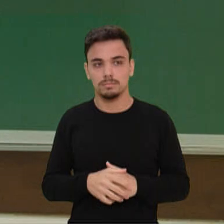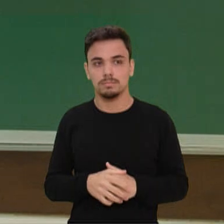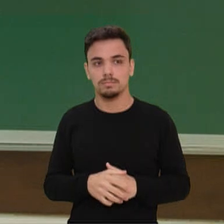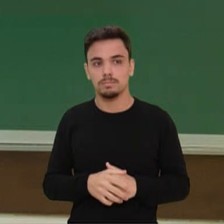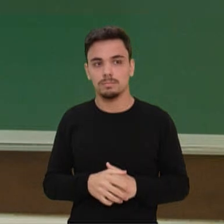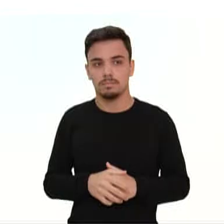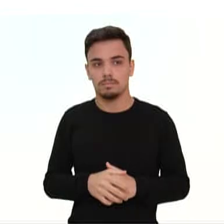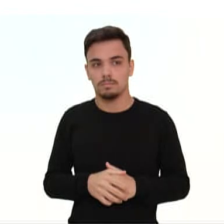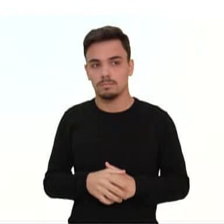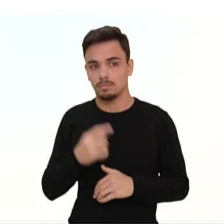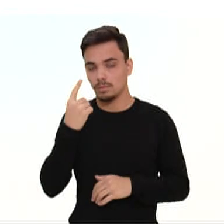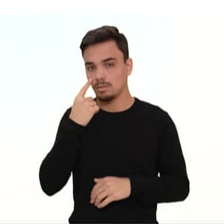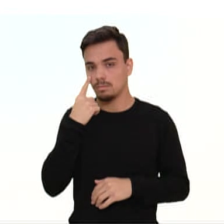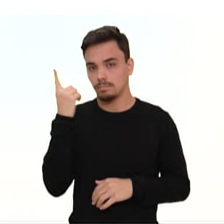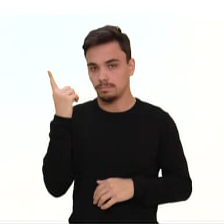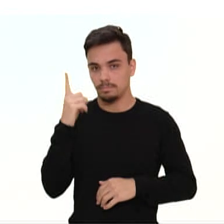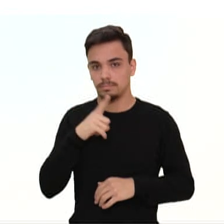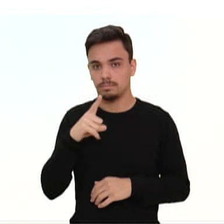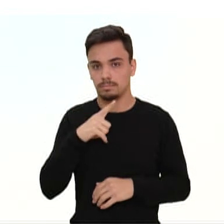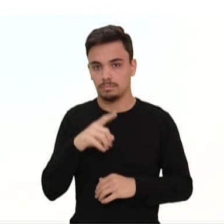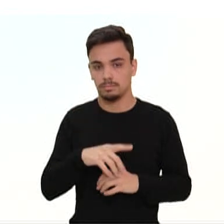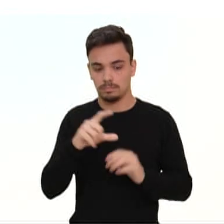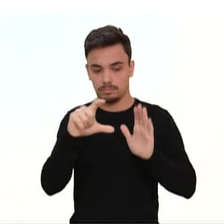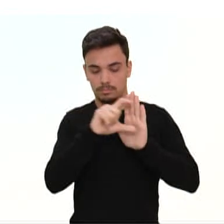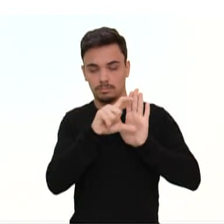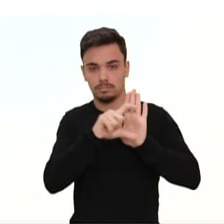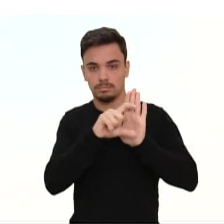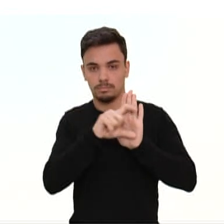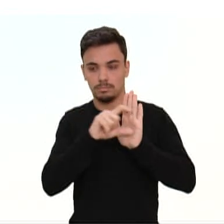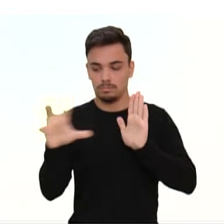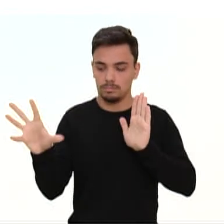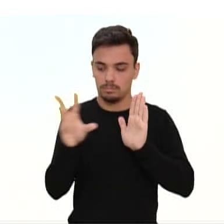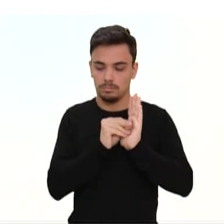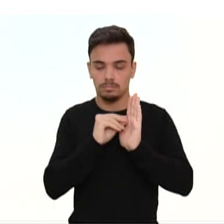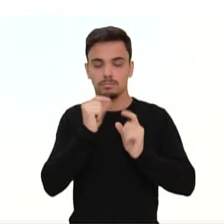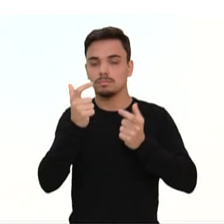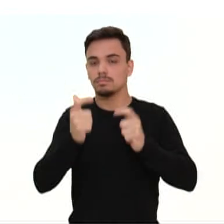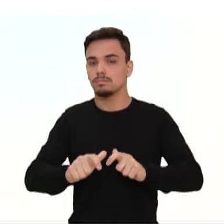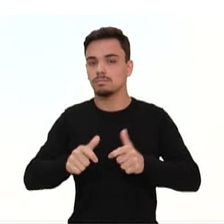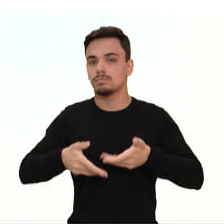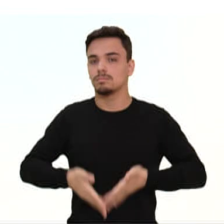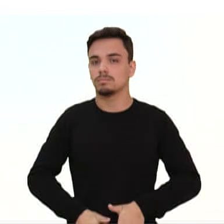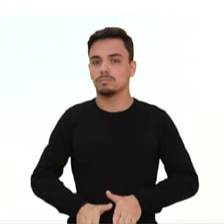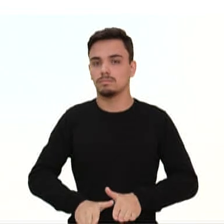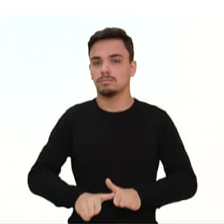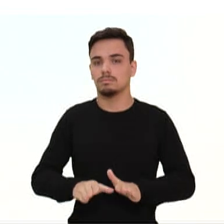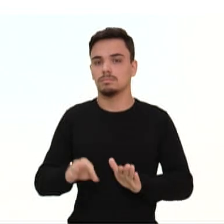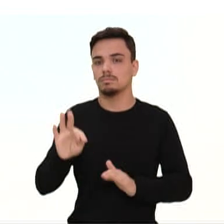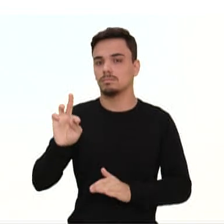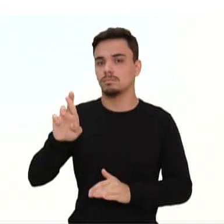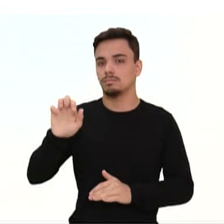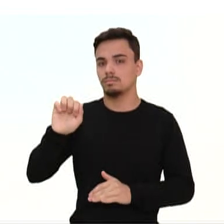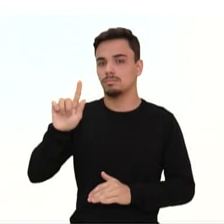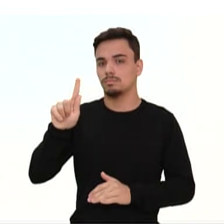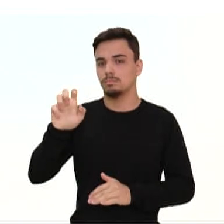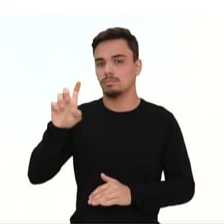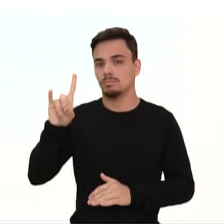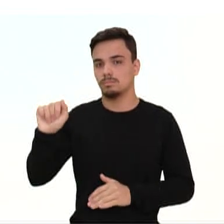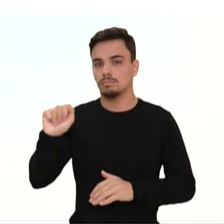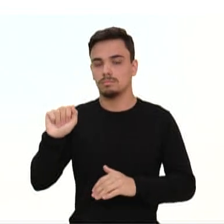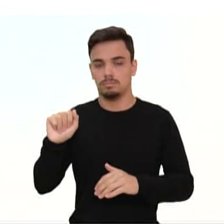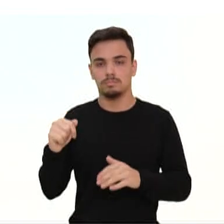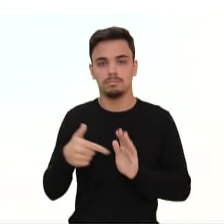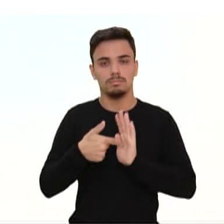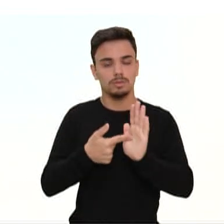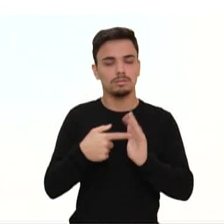Olha lá, então. Temos esse trecho ali extraído de O Nascimento da Tragédia, né? O Nietzsche falando para nós